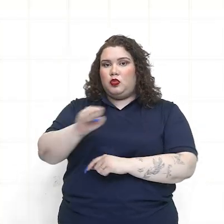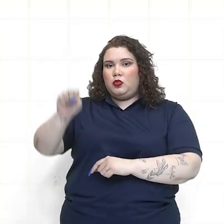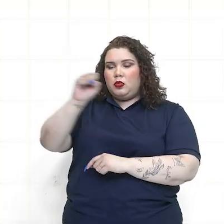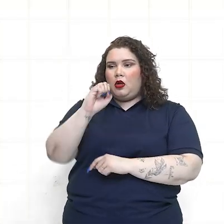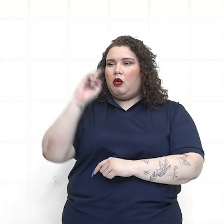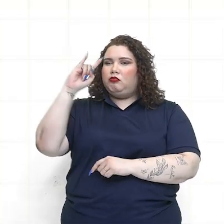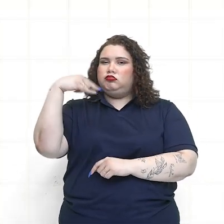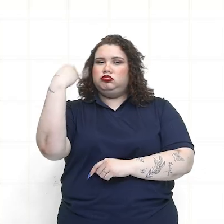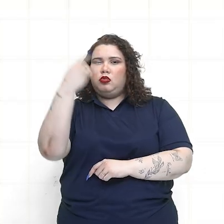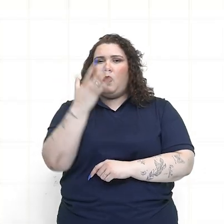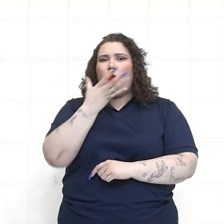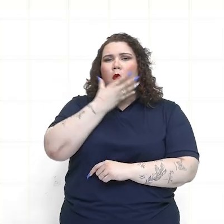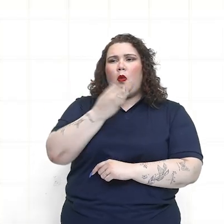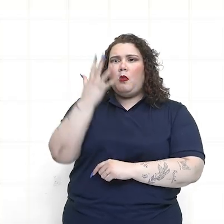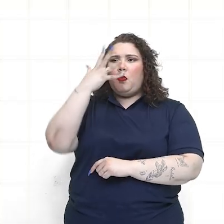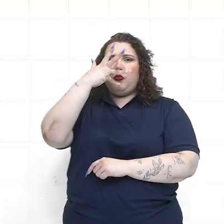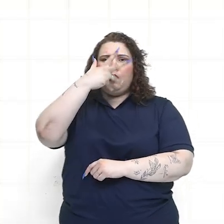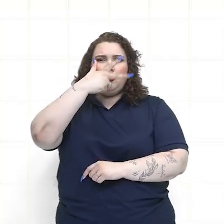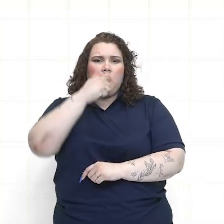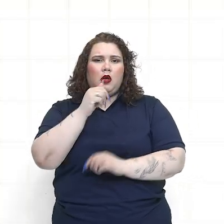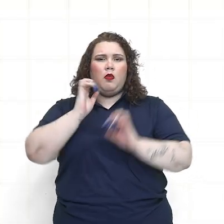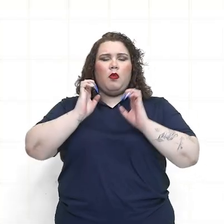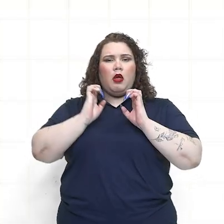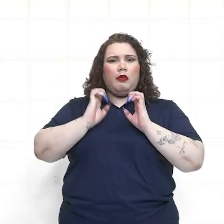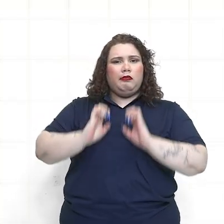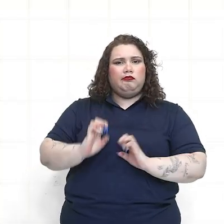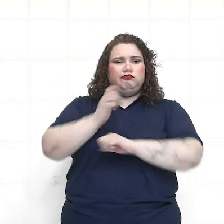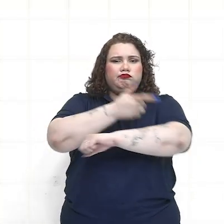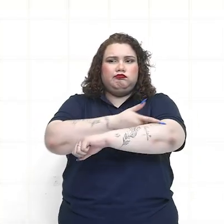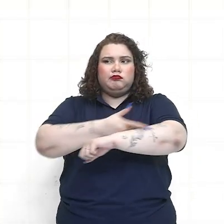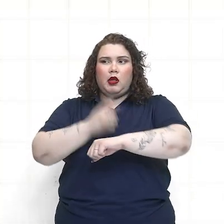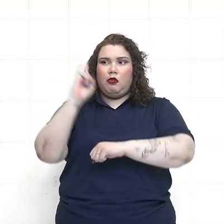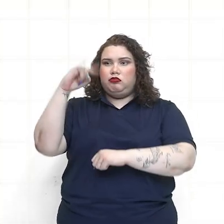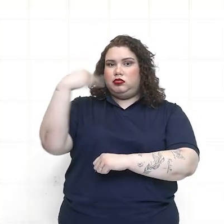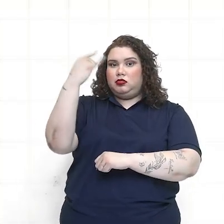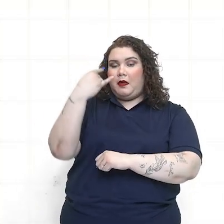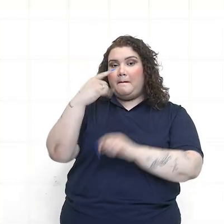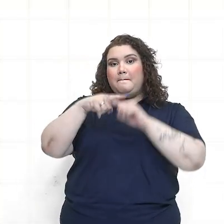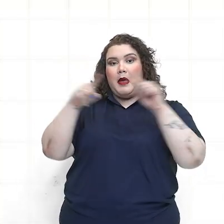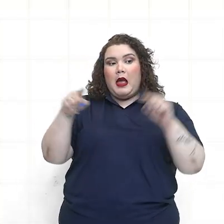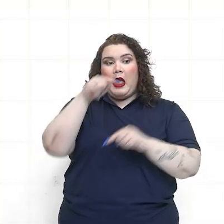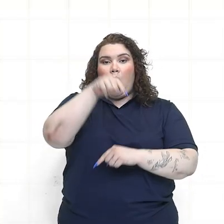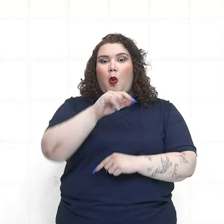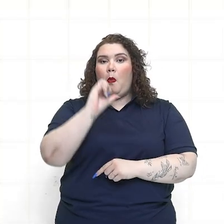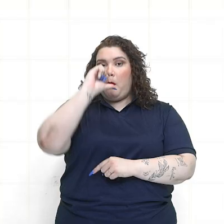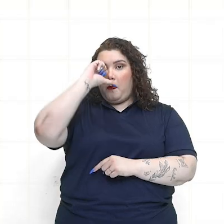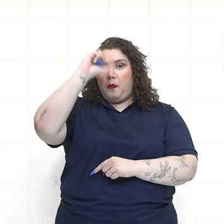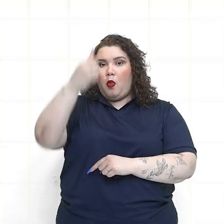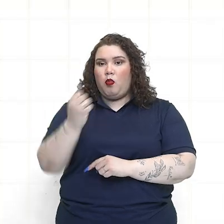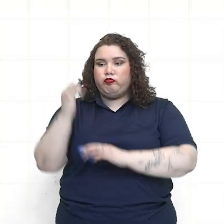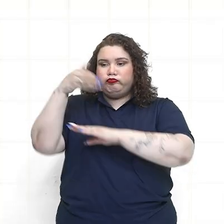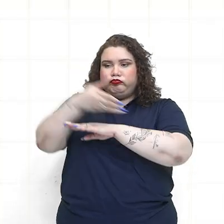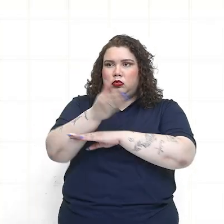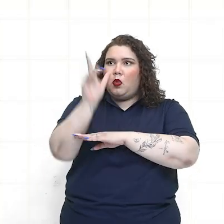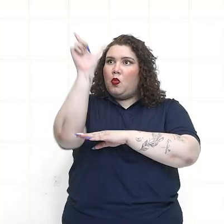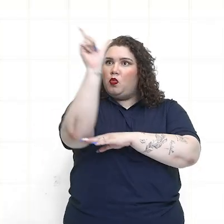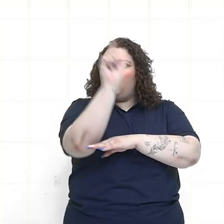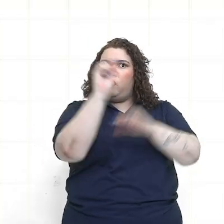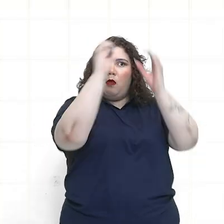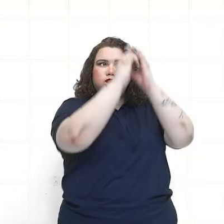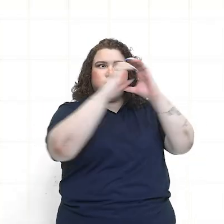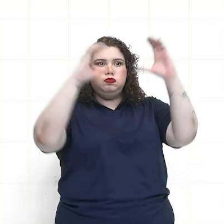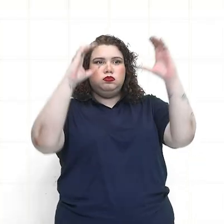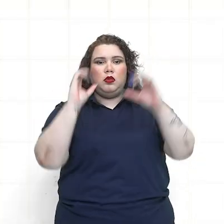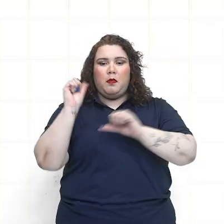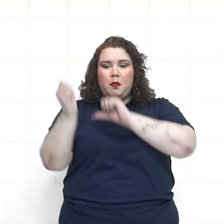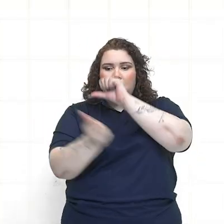por um rapaz bonito e educado. Na verdade, o boto cor-de-rosa que se transforma nas noites de lua cheia. Depois de